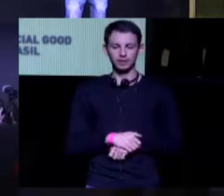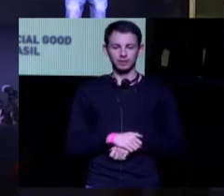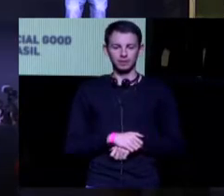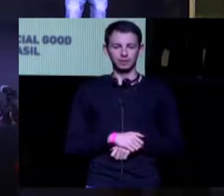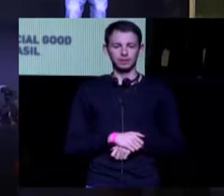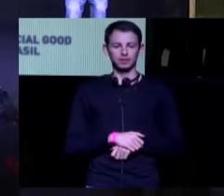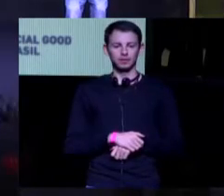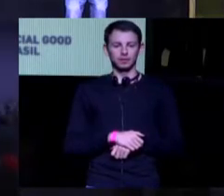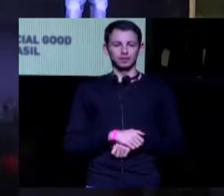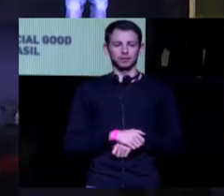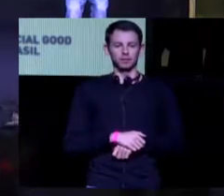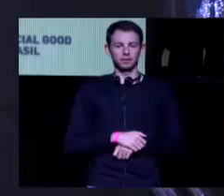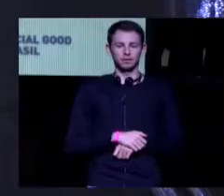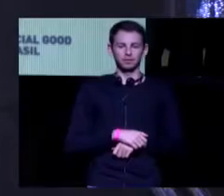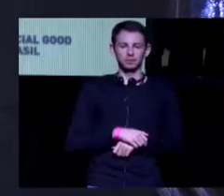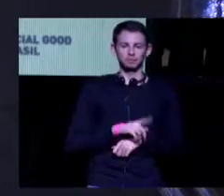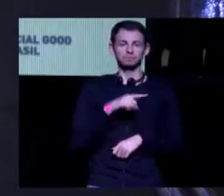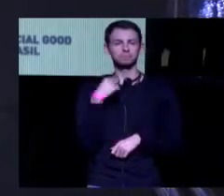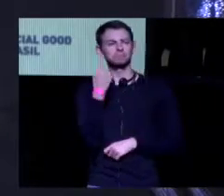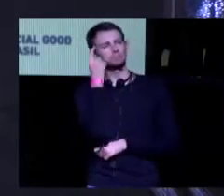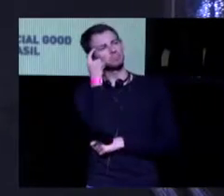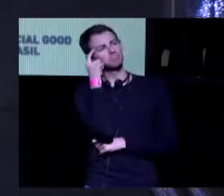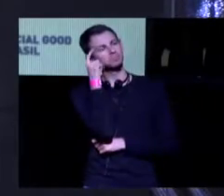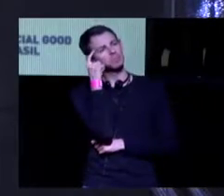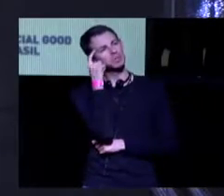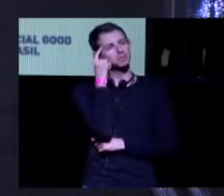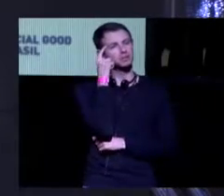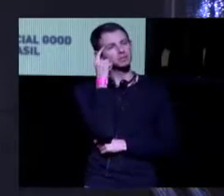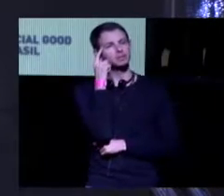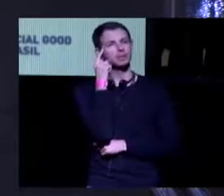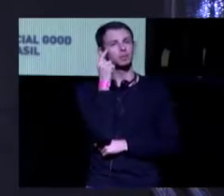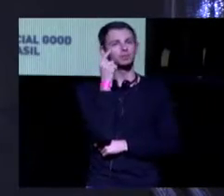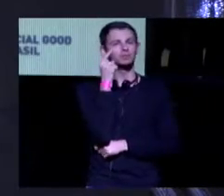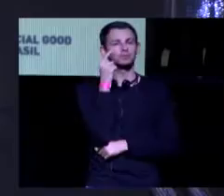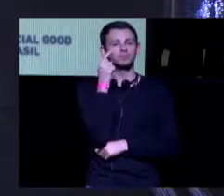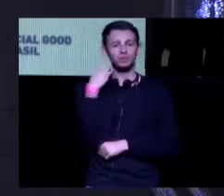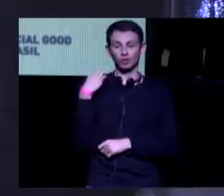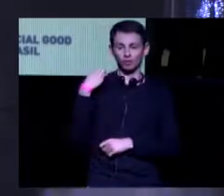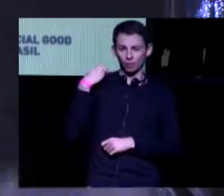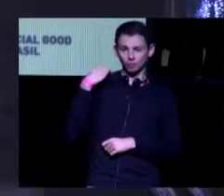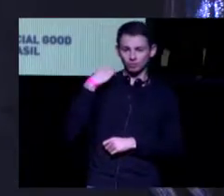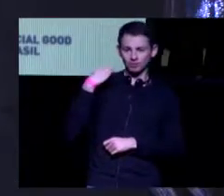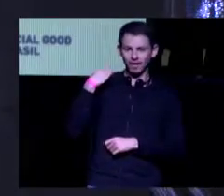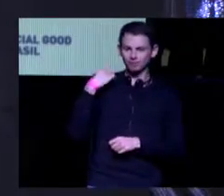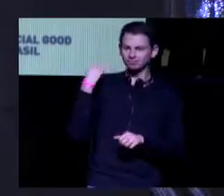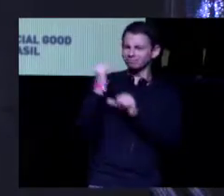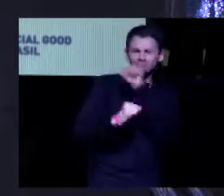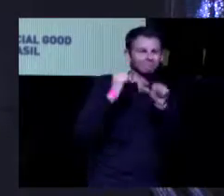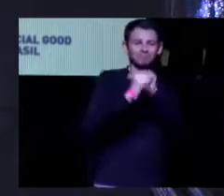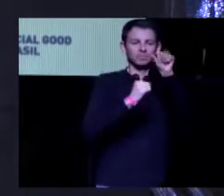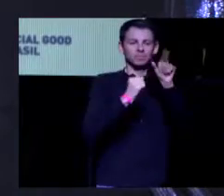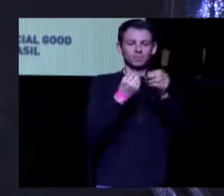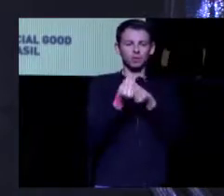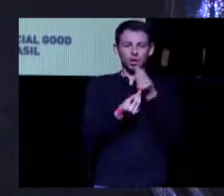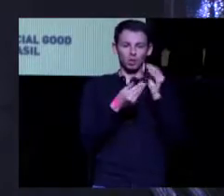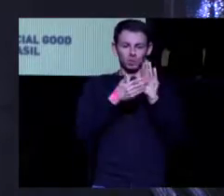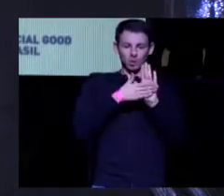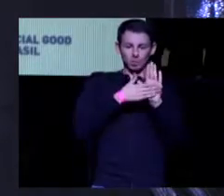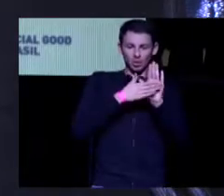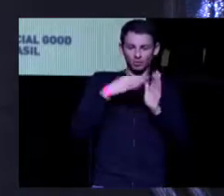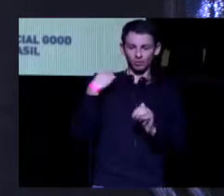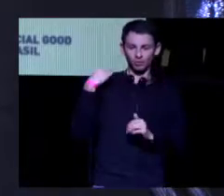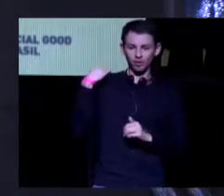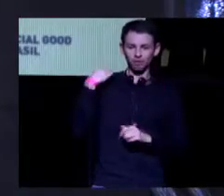ONGs e voluntários. E a gente sempre teve a ideia de trazer um voluntariado mais transformador, uma coisa mais diferente, que engaje mais as